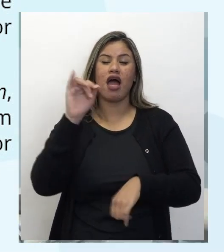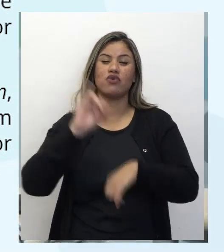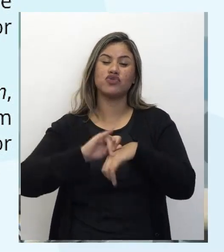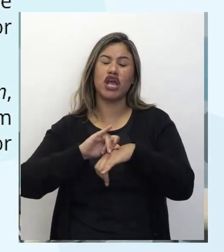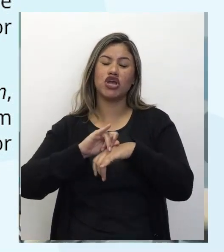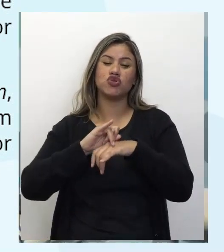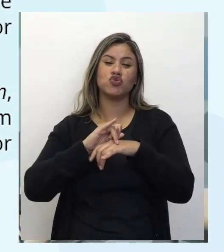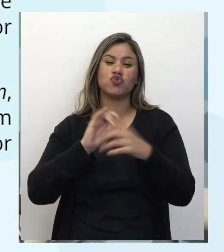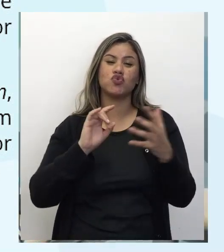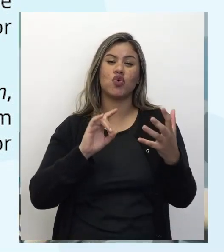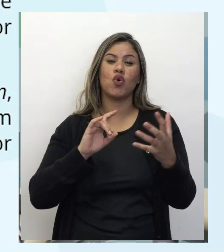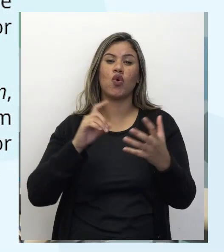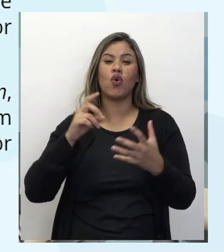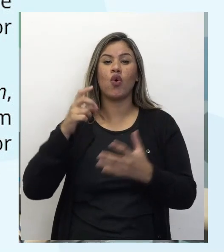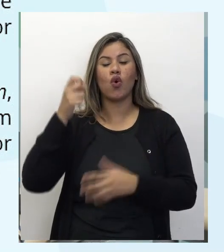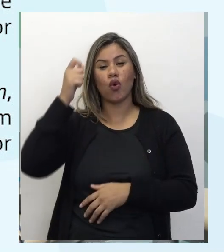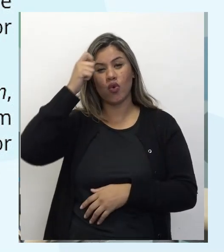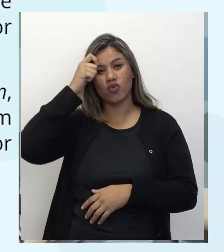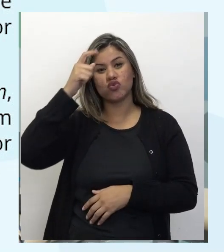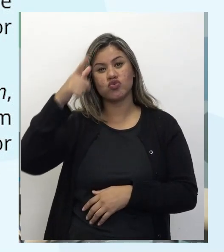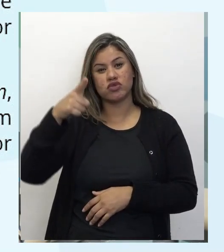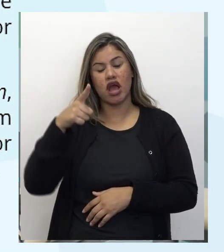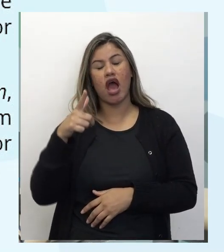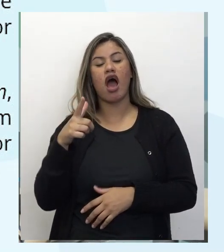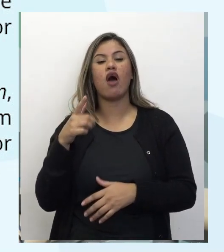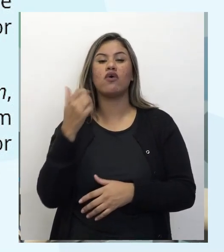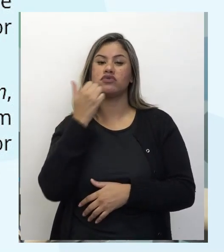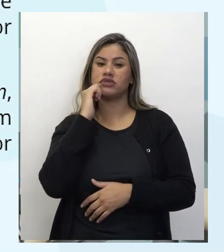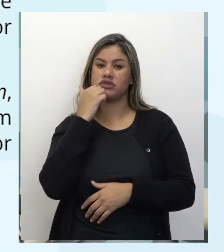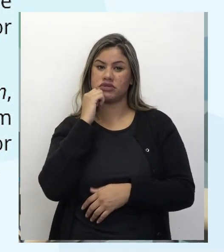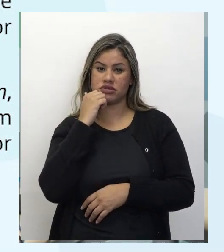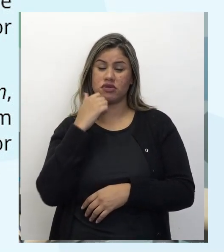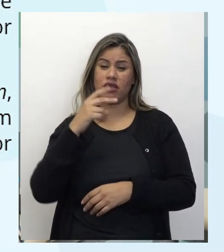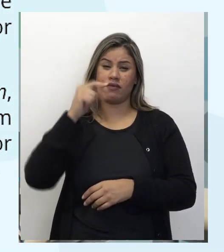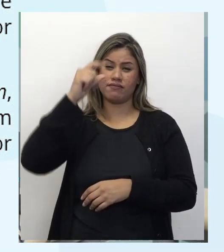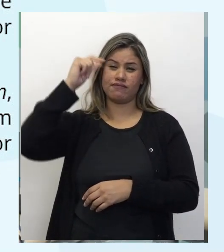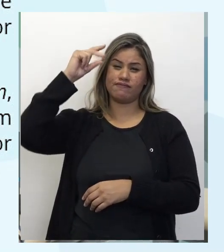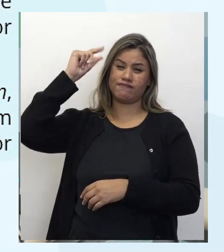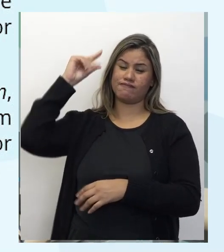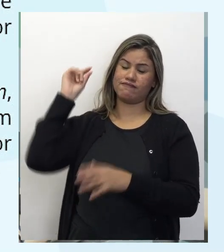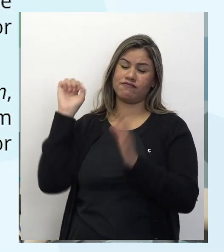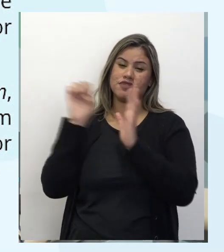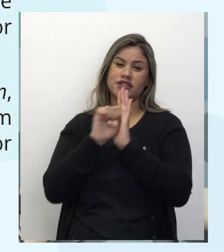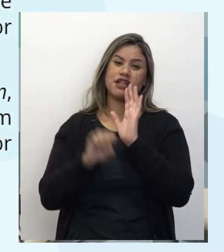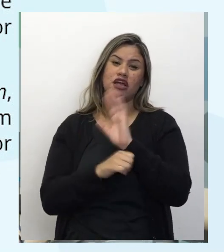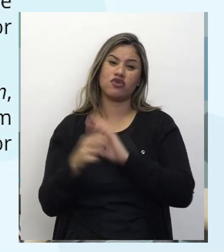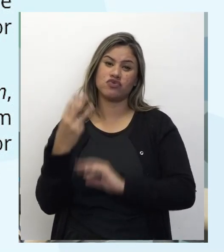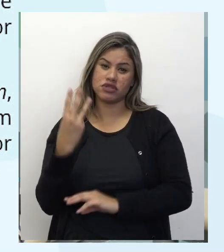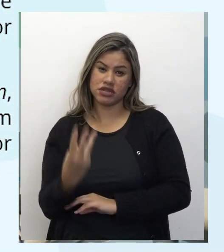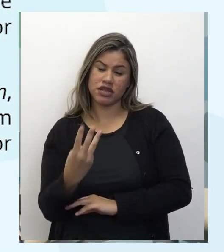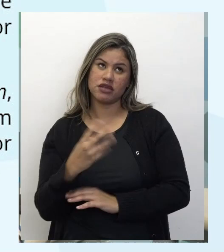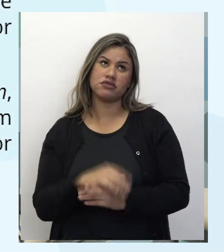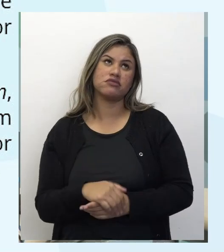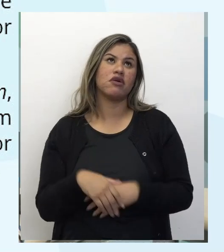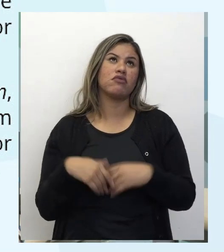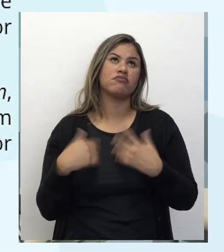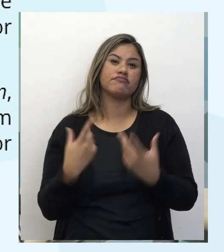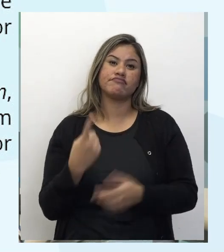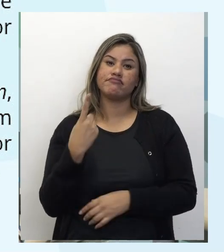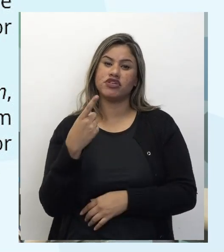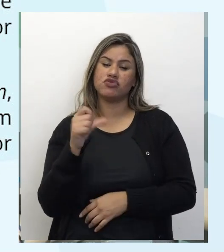e científico, isso lá no mundo antigo, século III, antes da Era Comum. Então, lá em 1974,